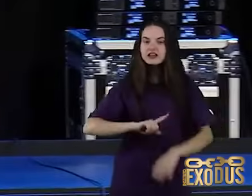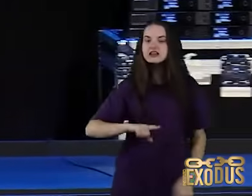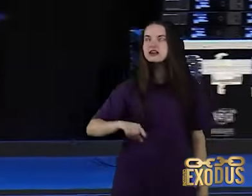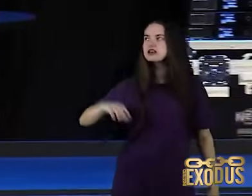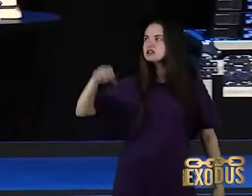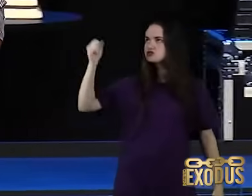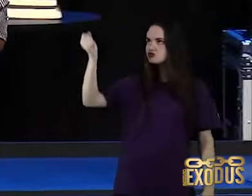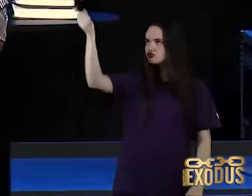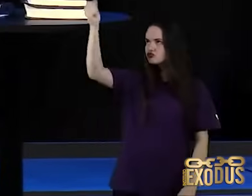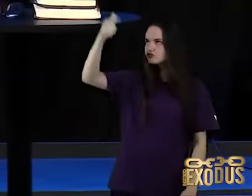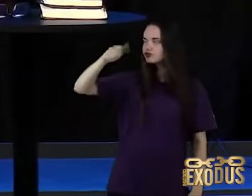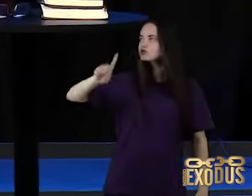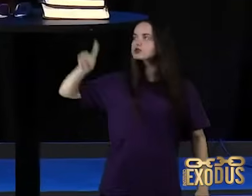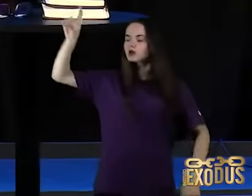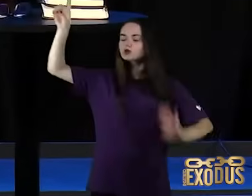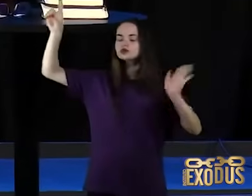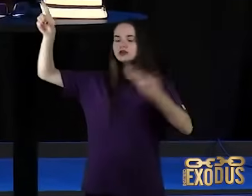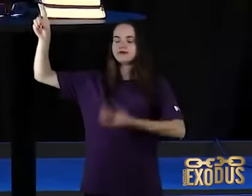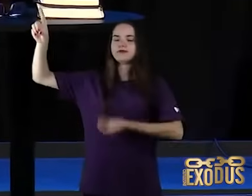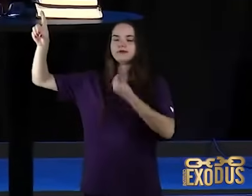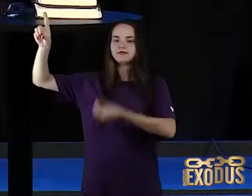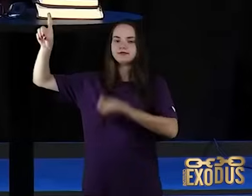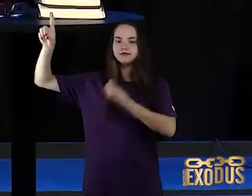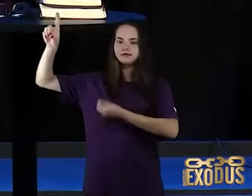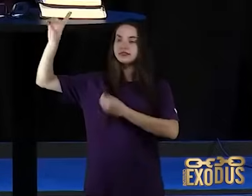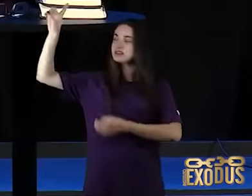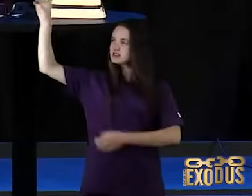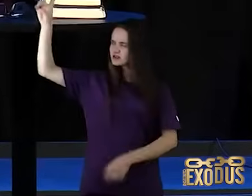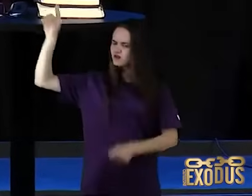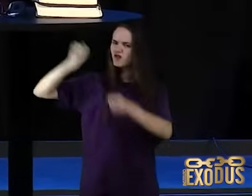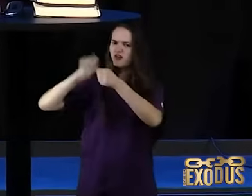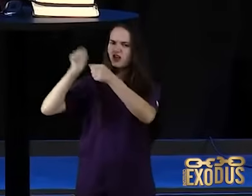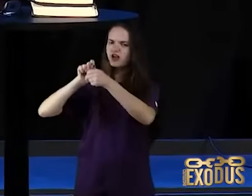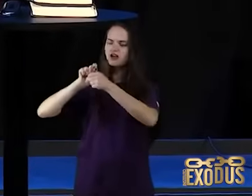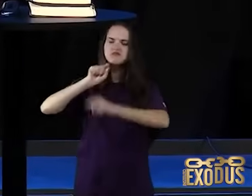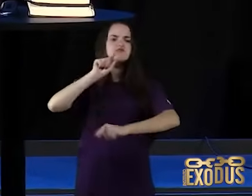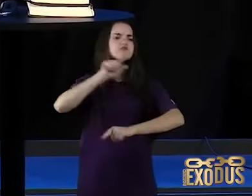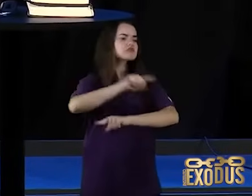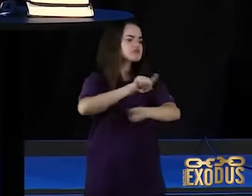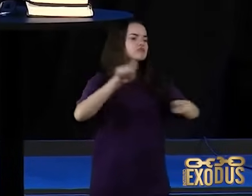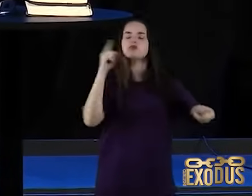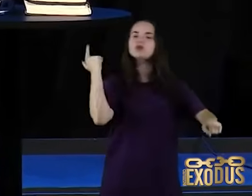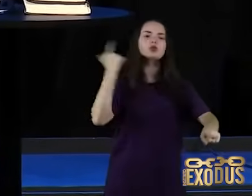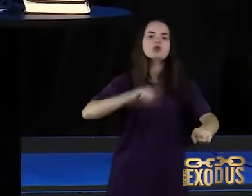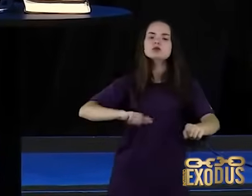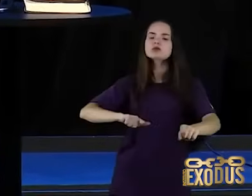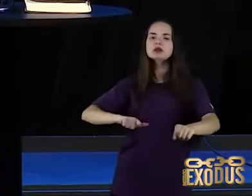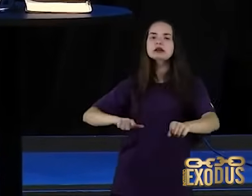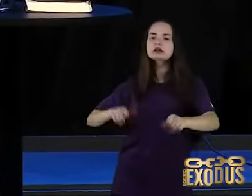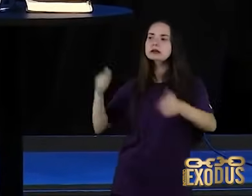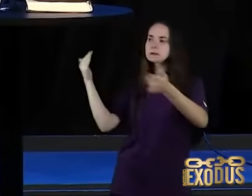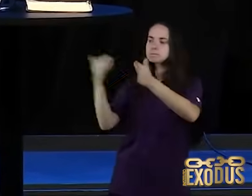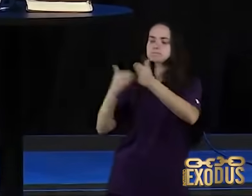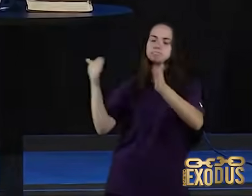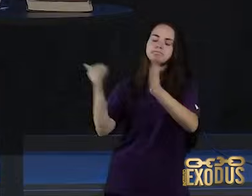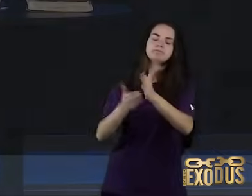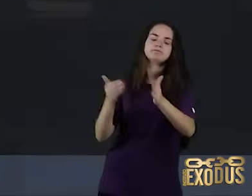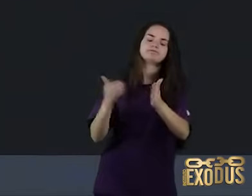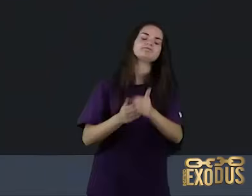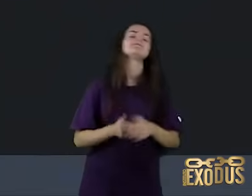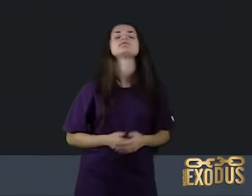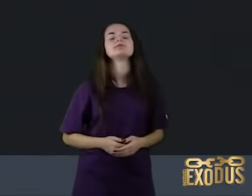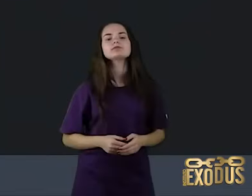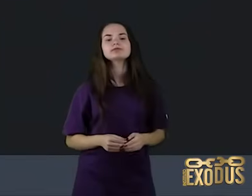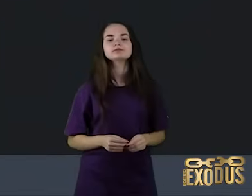pode escapar das minhas mãos Agindo Deus quem impedirá e aqui ele vai dizer mais tarde esqueço que se